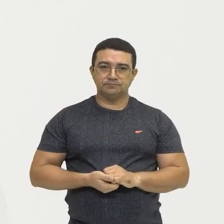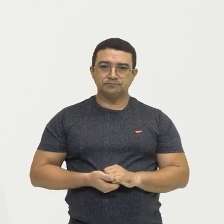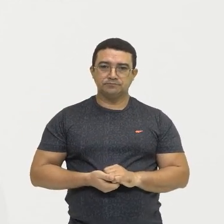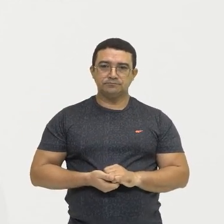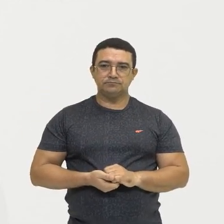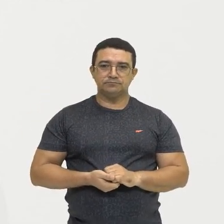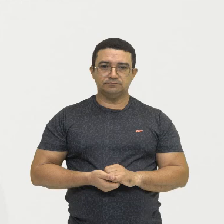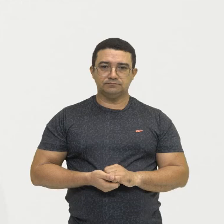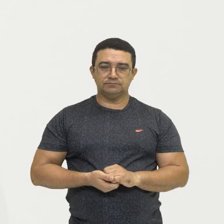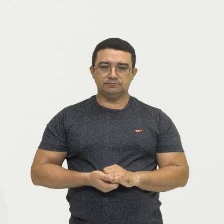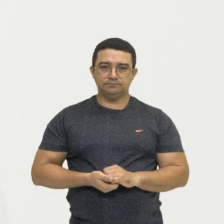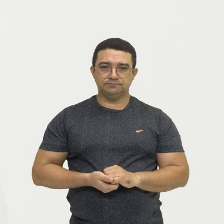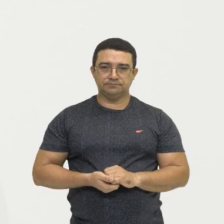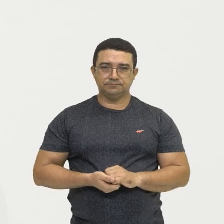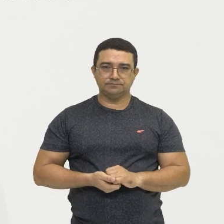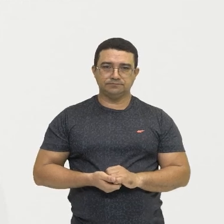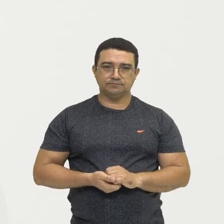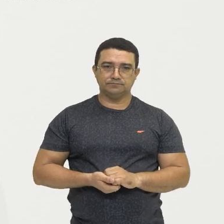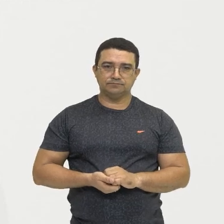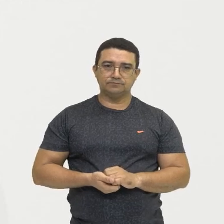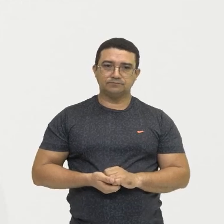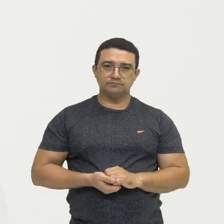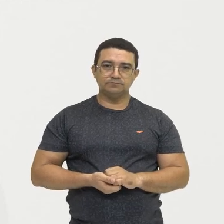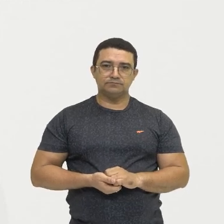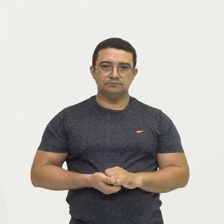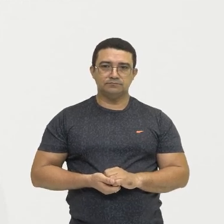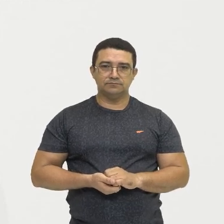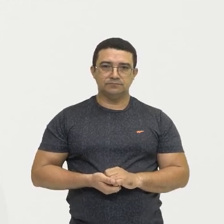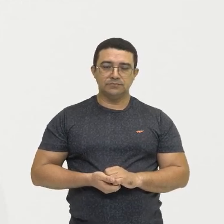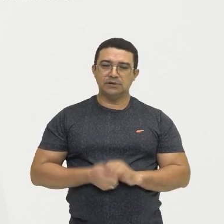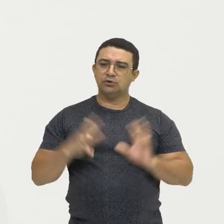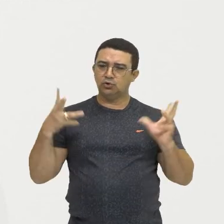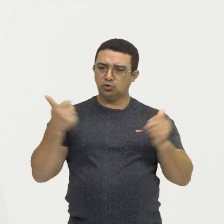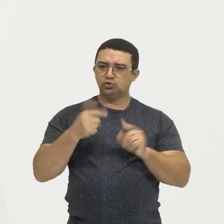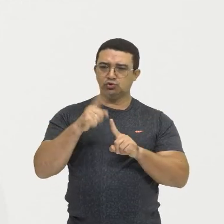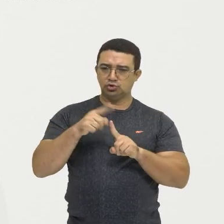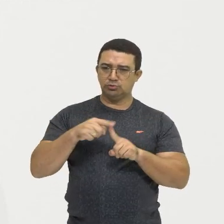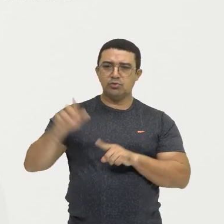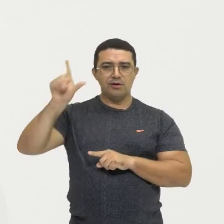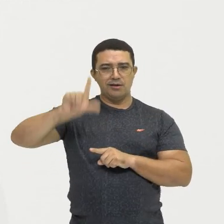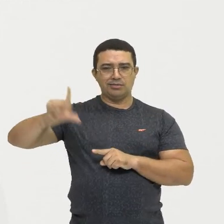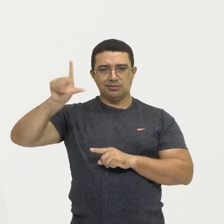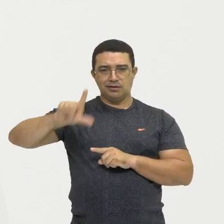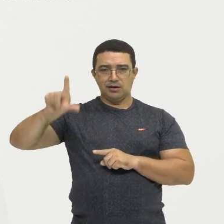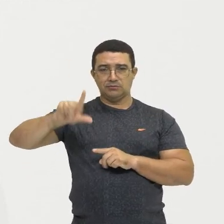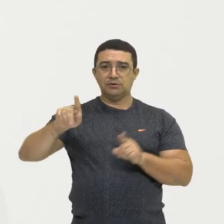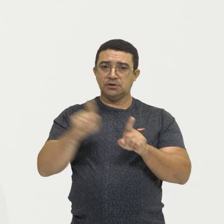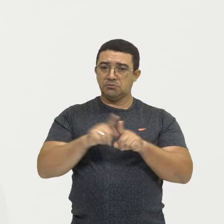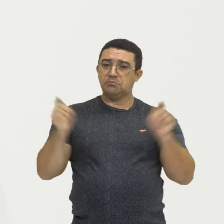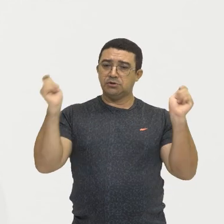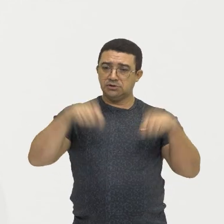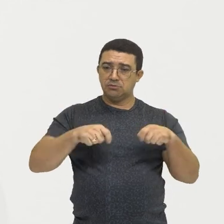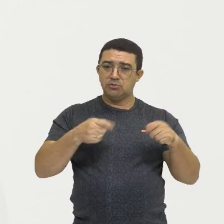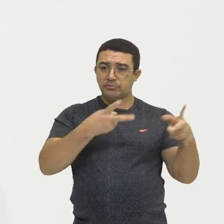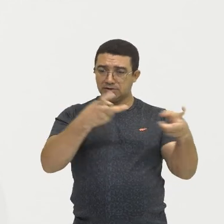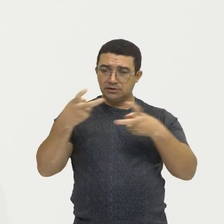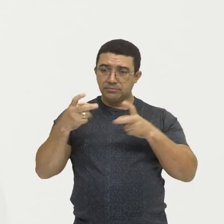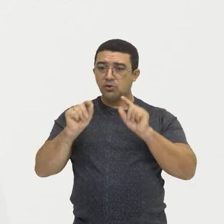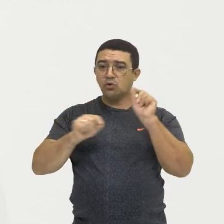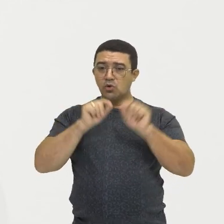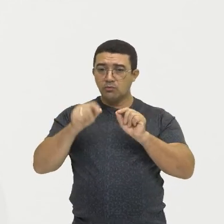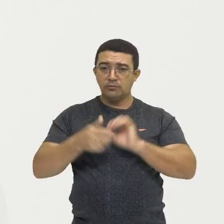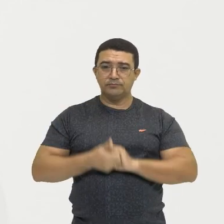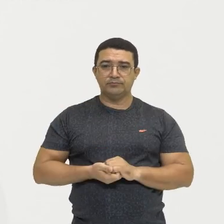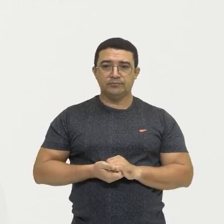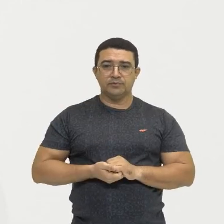Em toda a história, entre aspas, né? Em todos os estilos literários. Podemos observar como isso acontece tomando